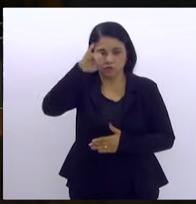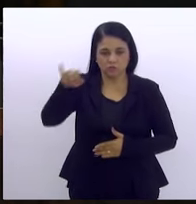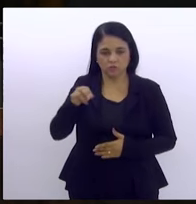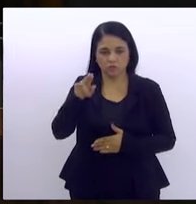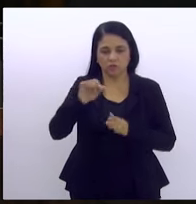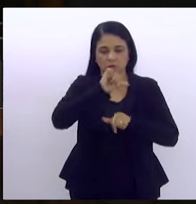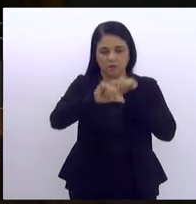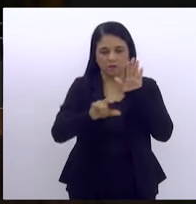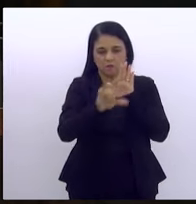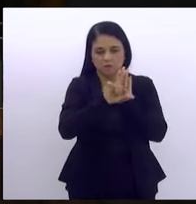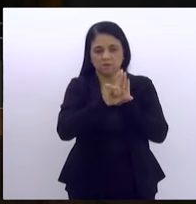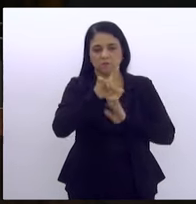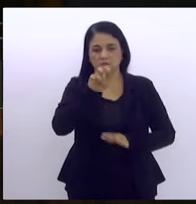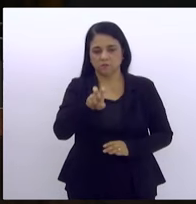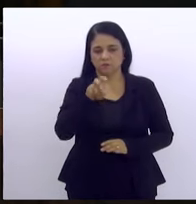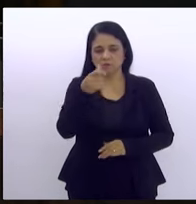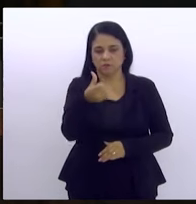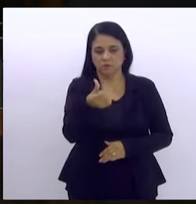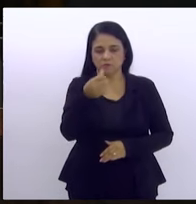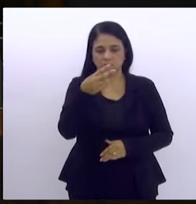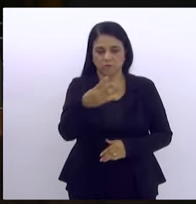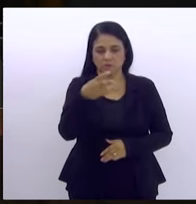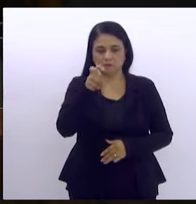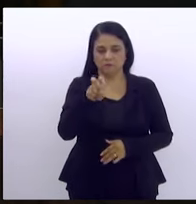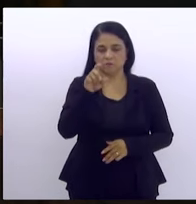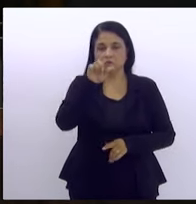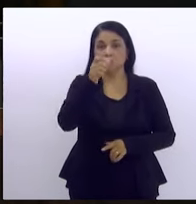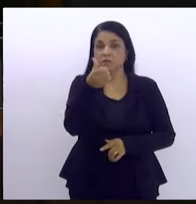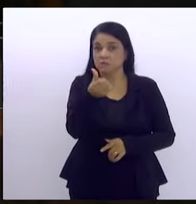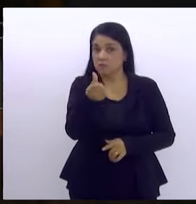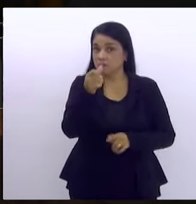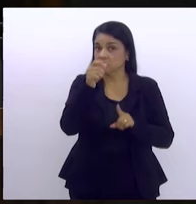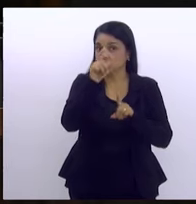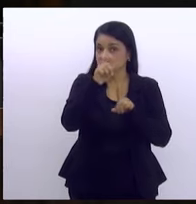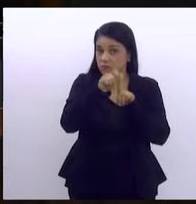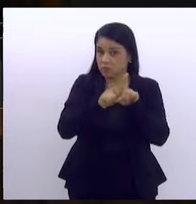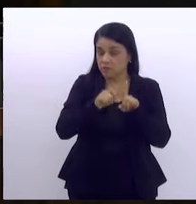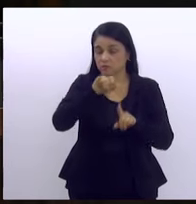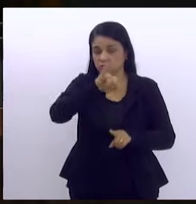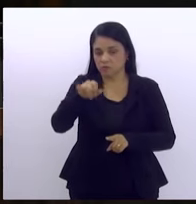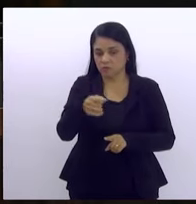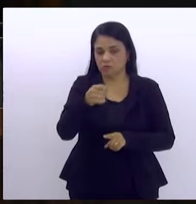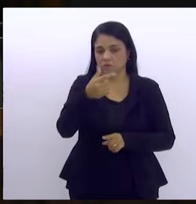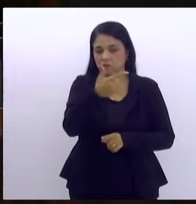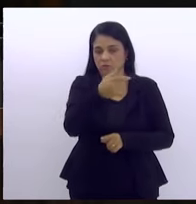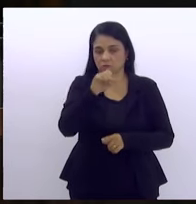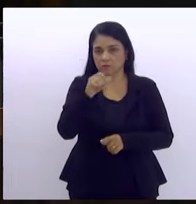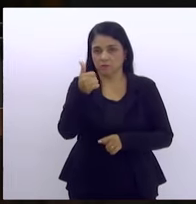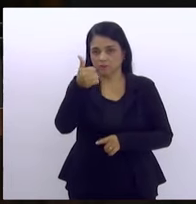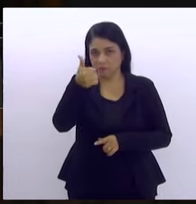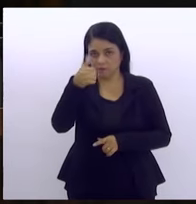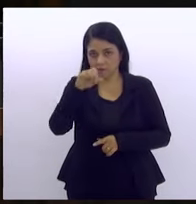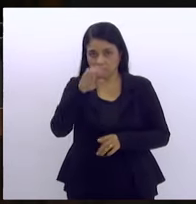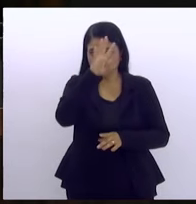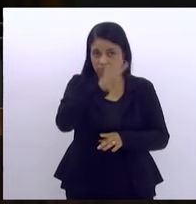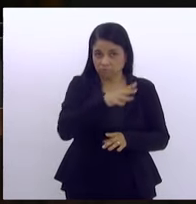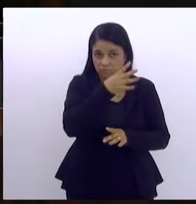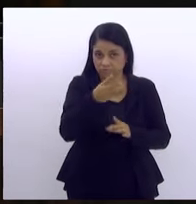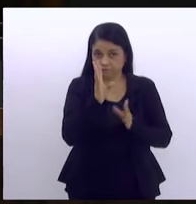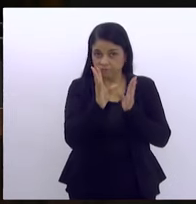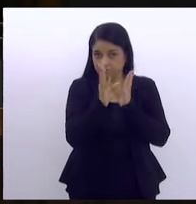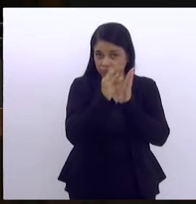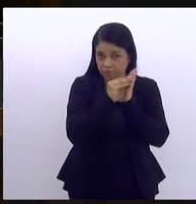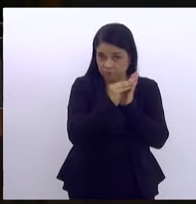que altera a Lei 5.645, de 6 de janeiro de 2010, para incluir no calendário oficial do Estado do